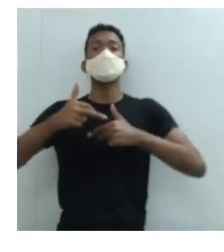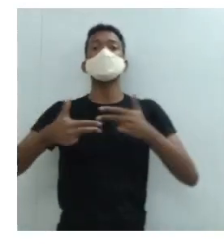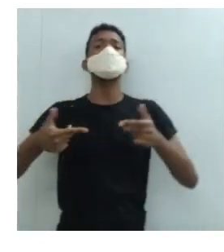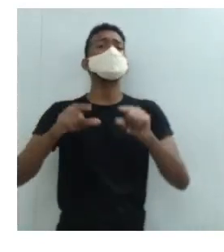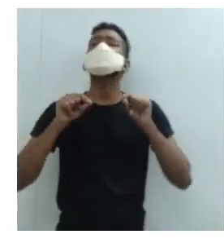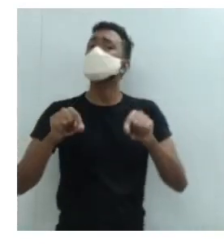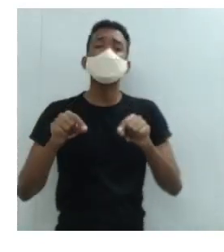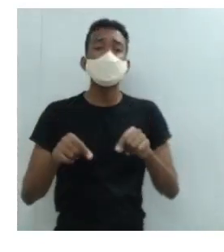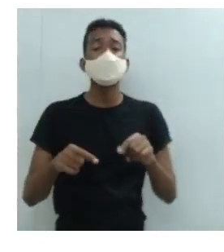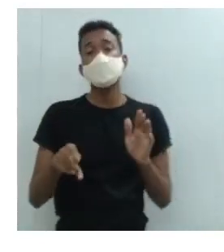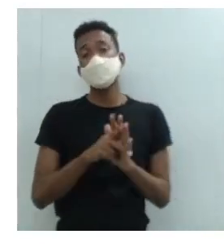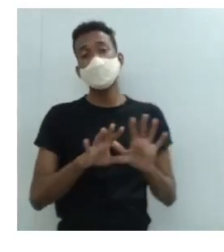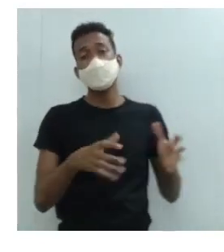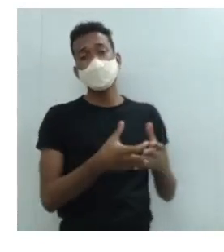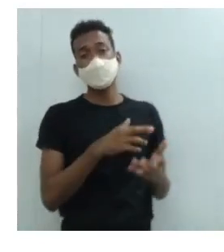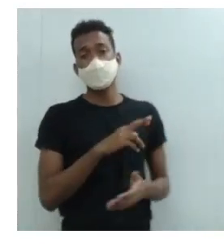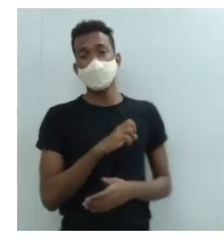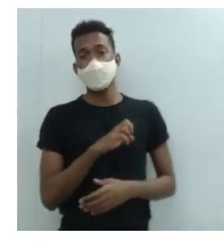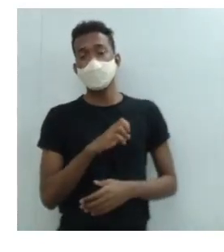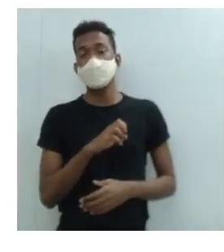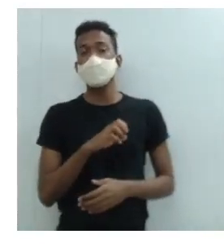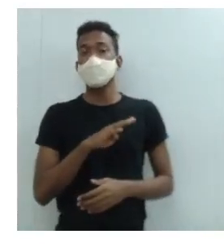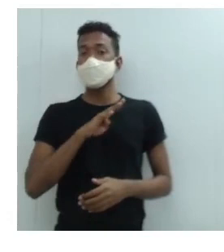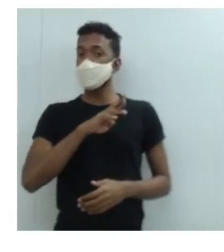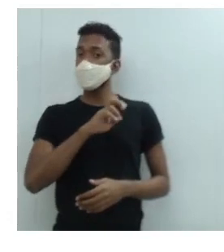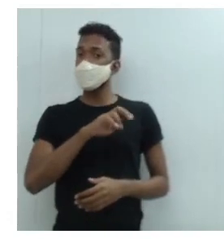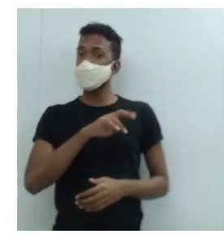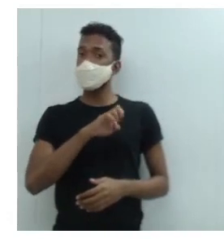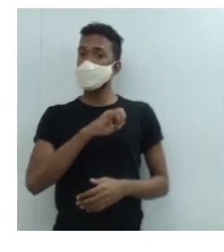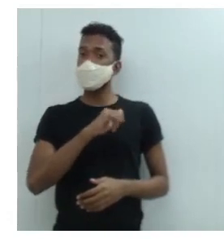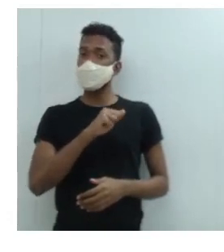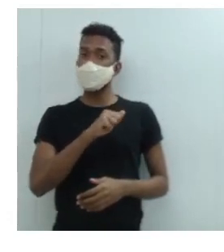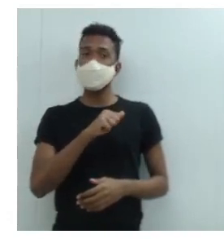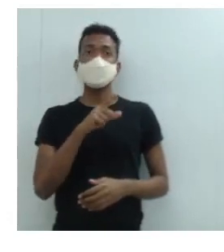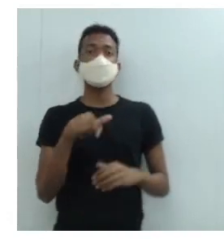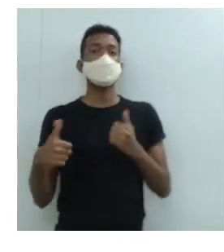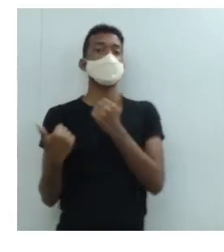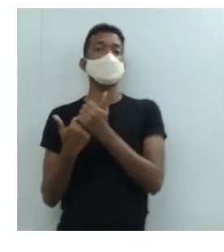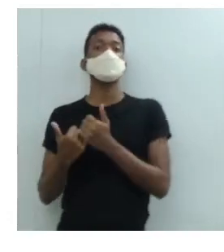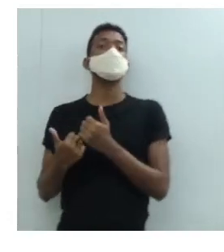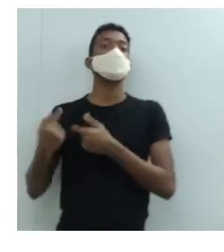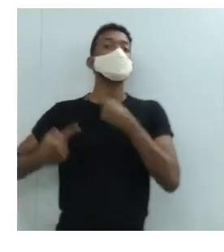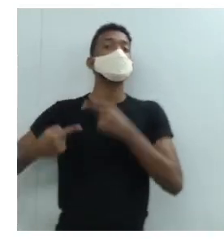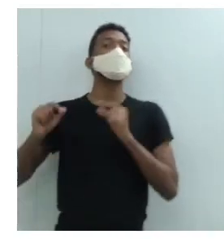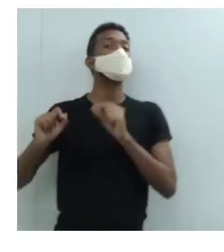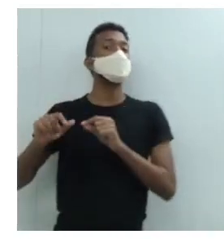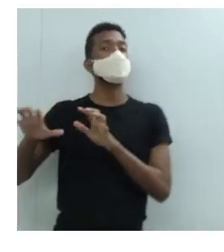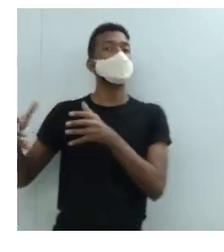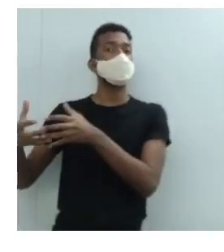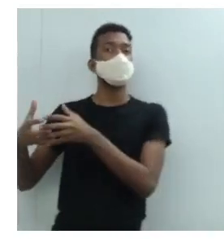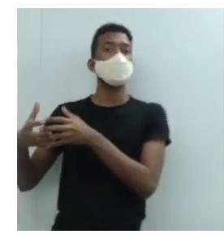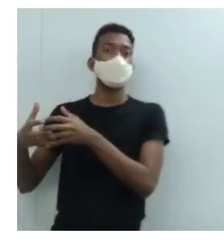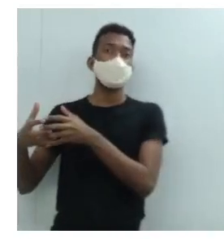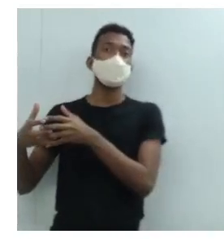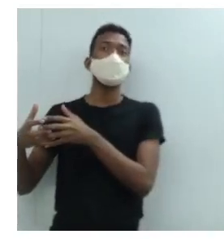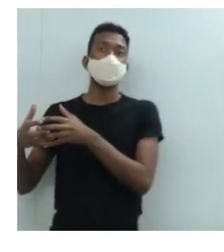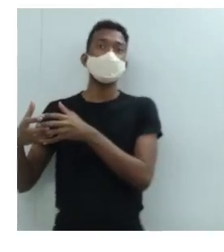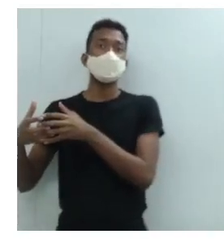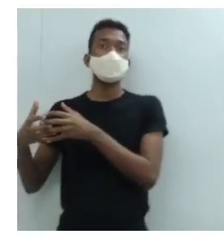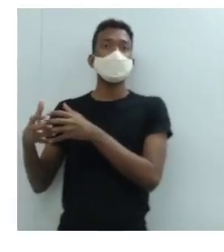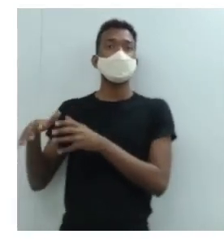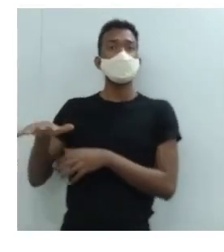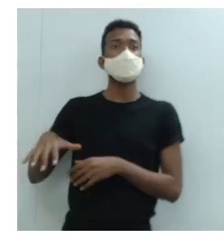quem? Da burguesia. E apoio político de quem? Da nobreza. Mas vejamos, mas ele só